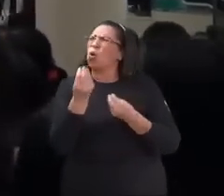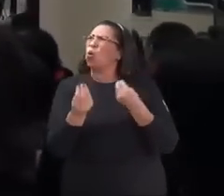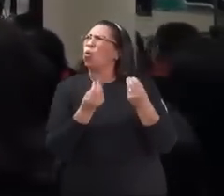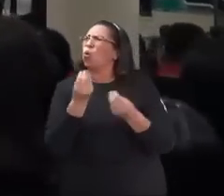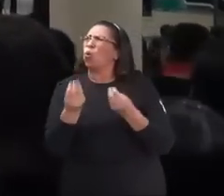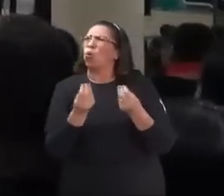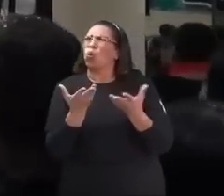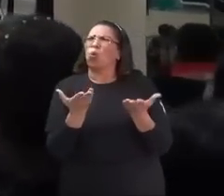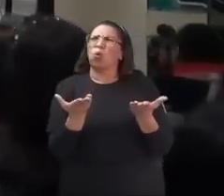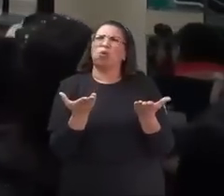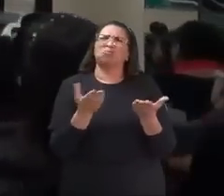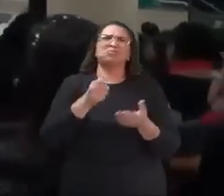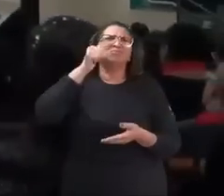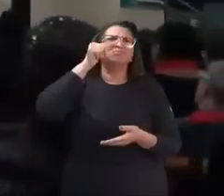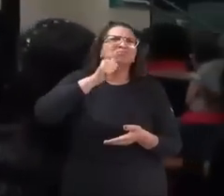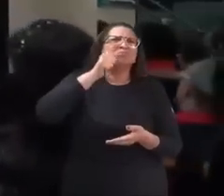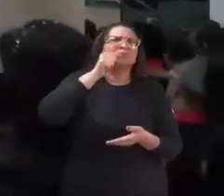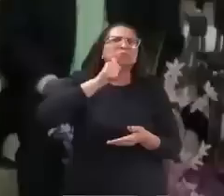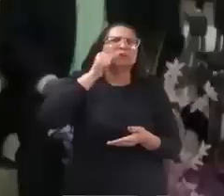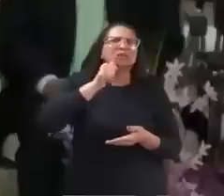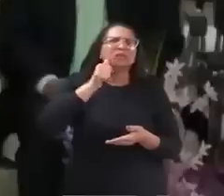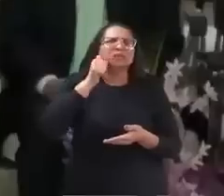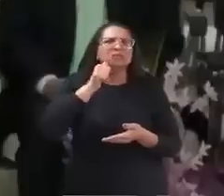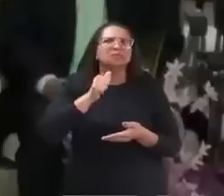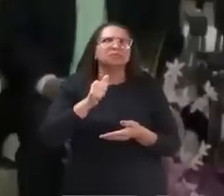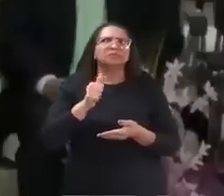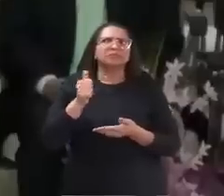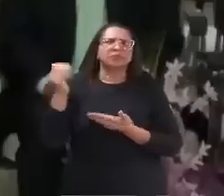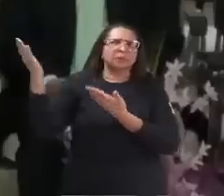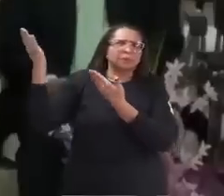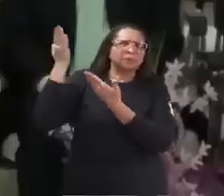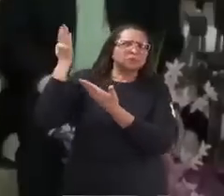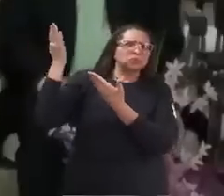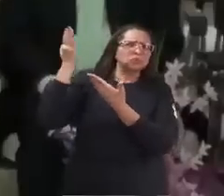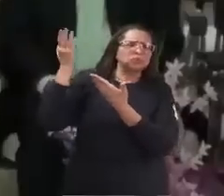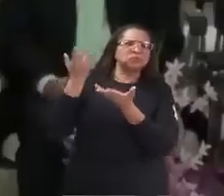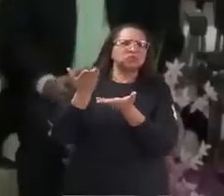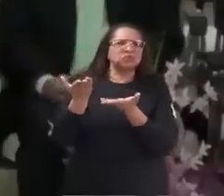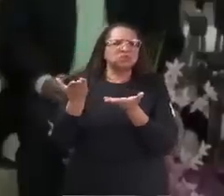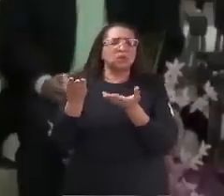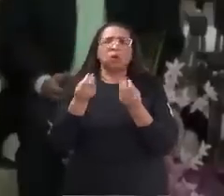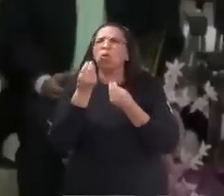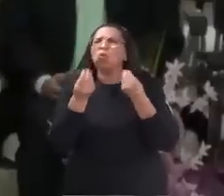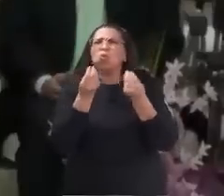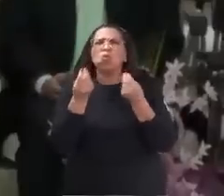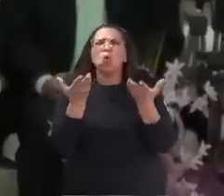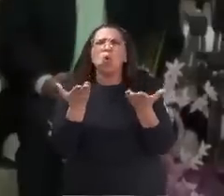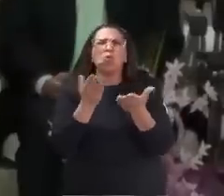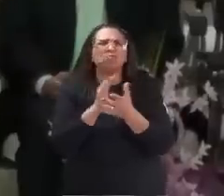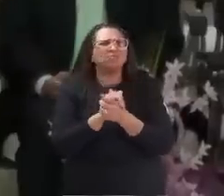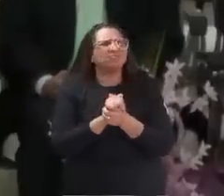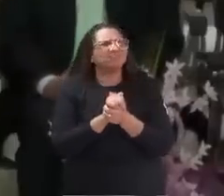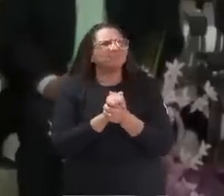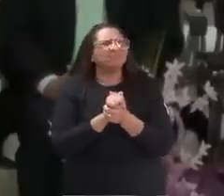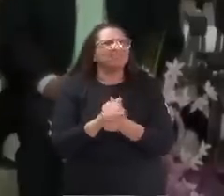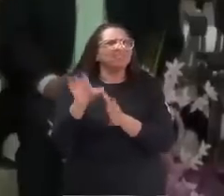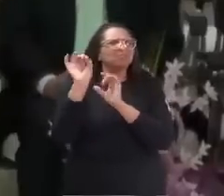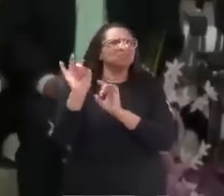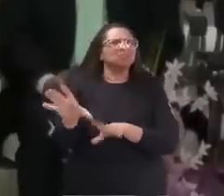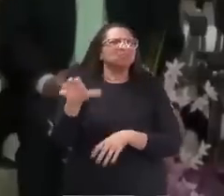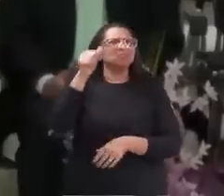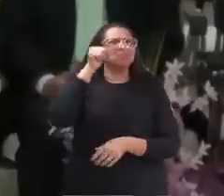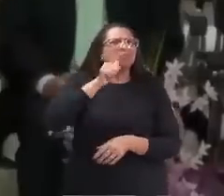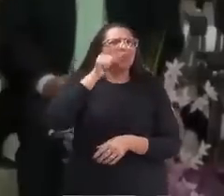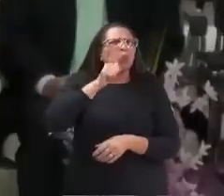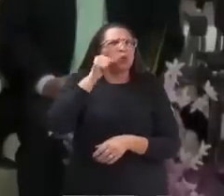Pastor, procurei a psicologia. De onde flui esse poder de não desistir da mulher? Tanta